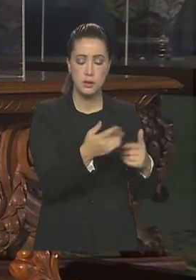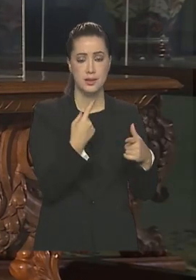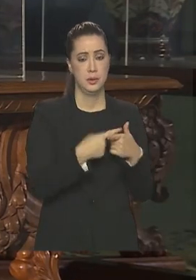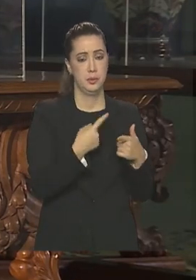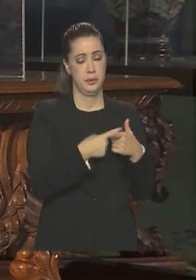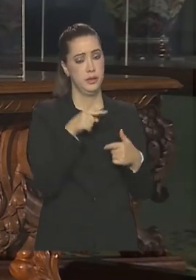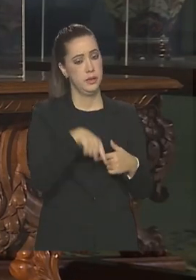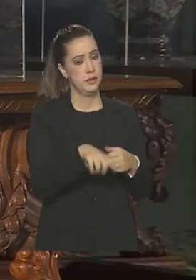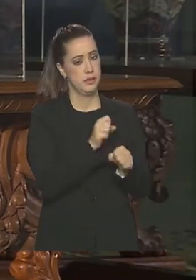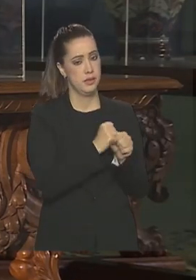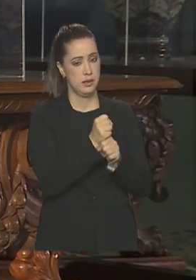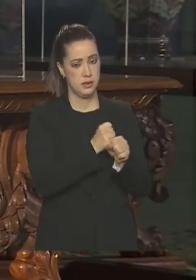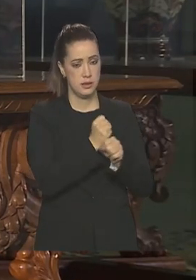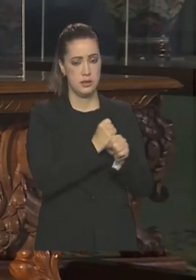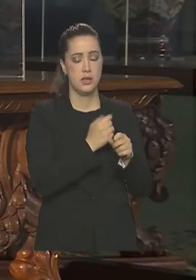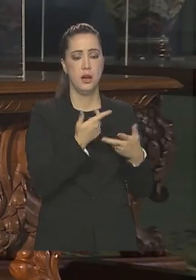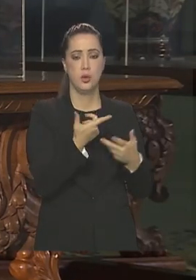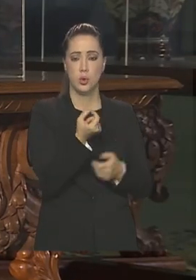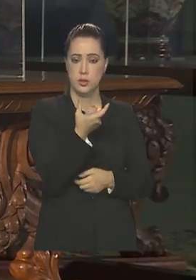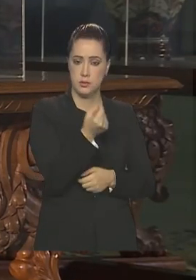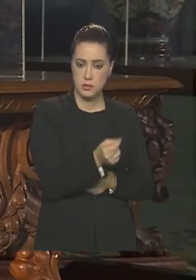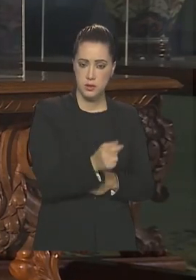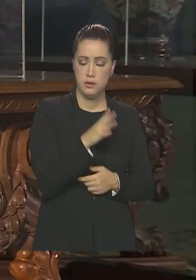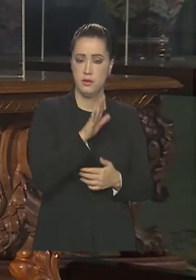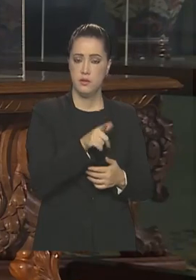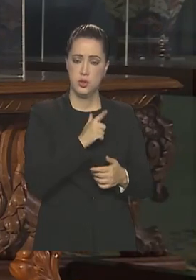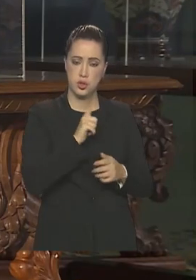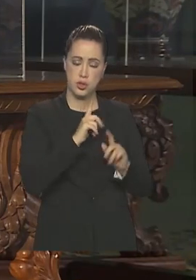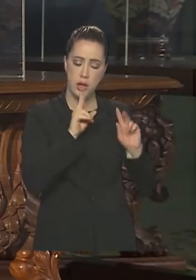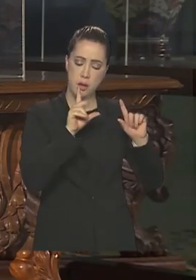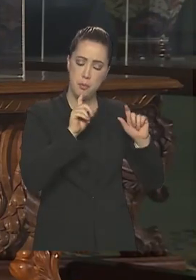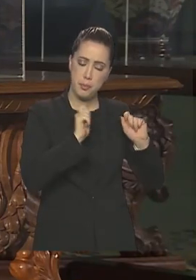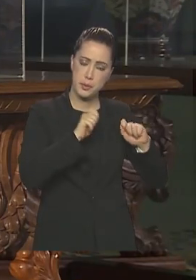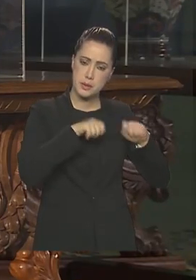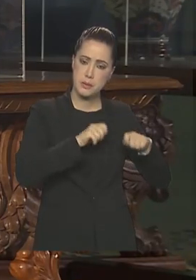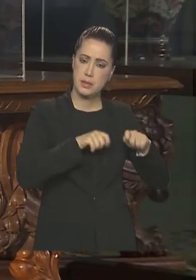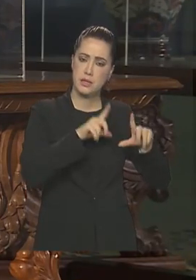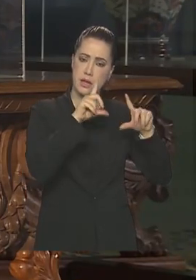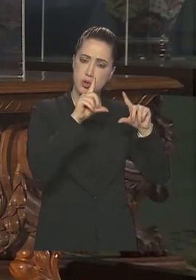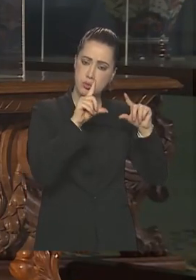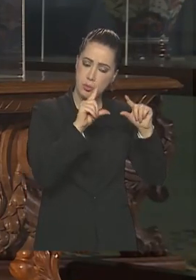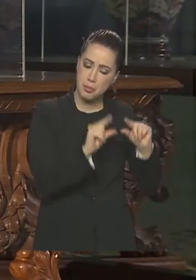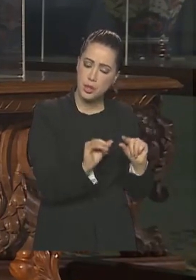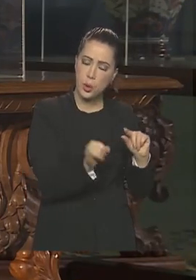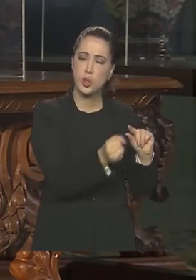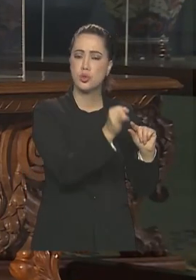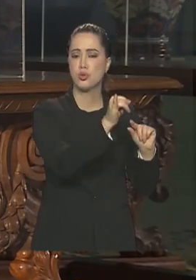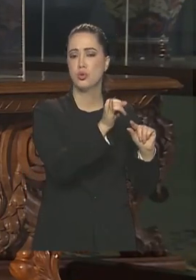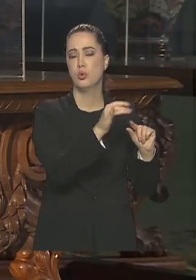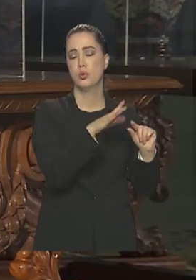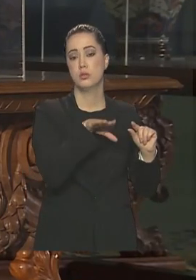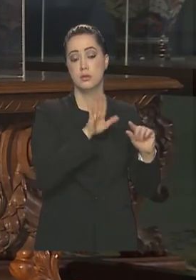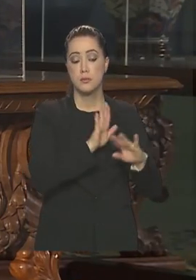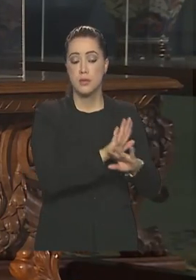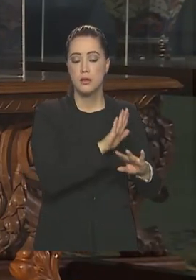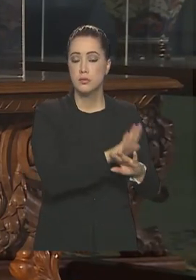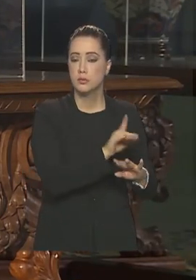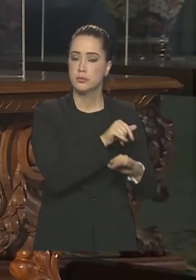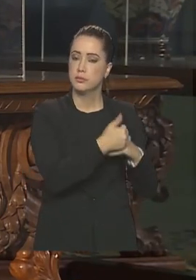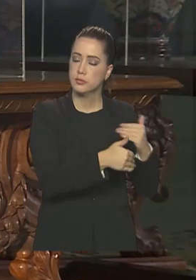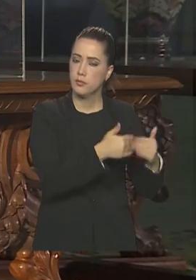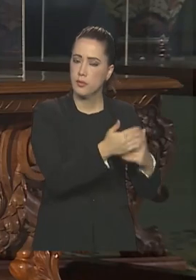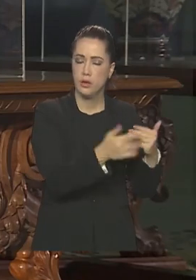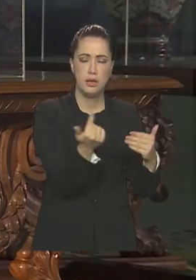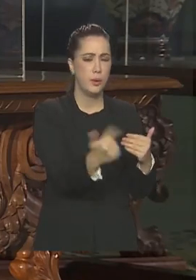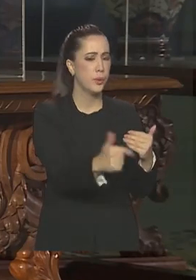temos hoje condições econômicas, taxas de juros bem inferiores à que tivemos anos anteriores, o que contribui para que